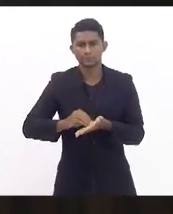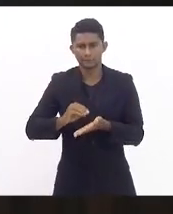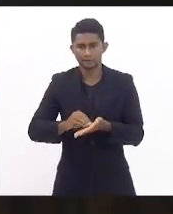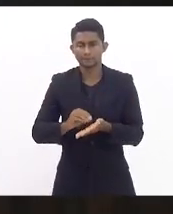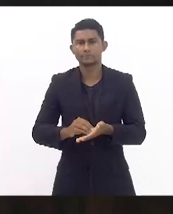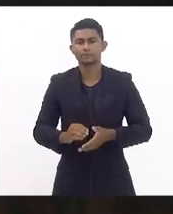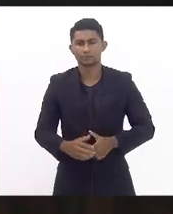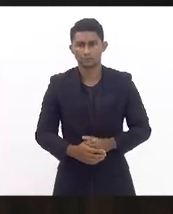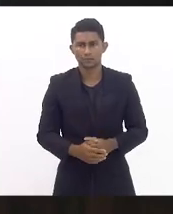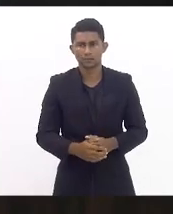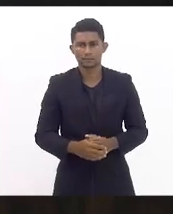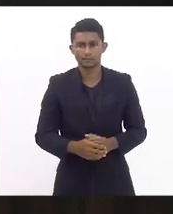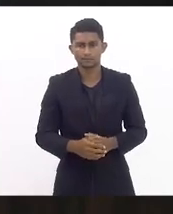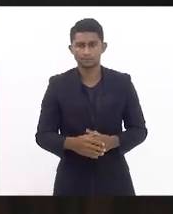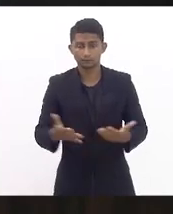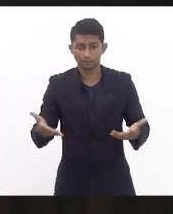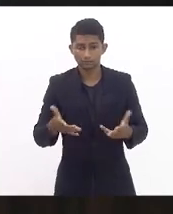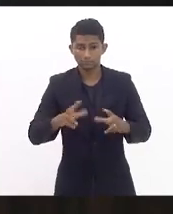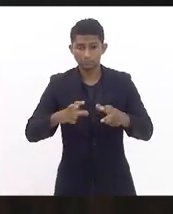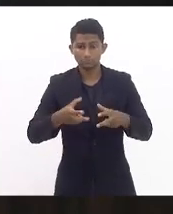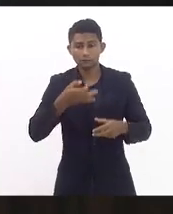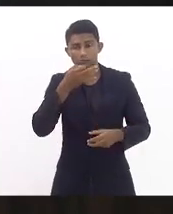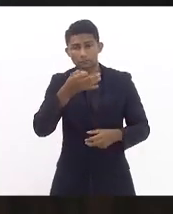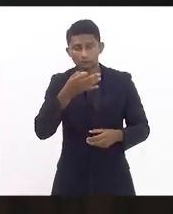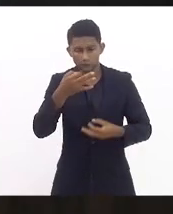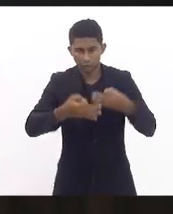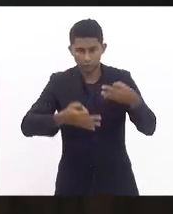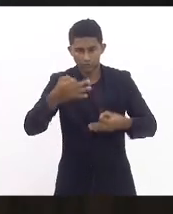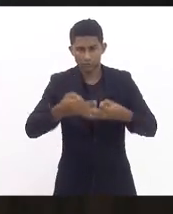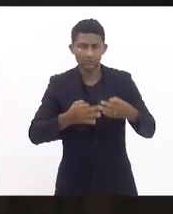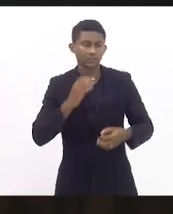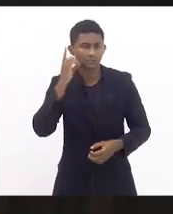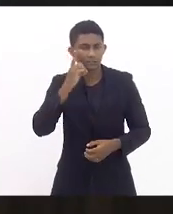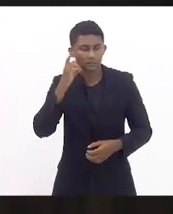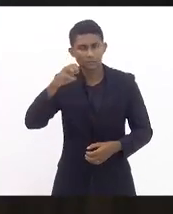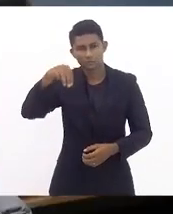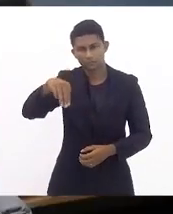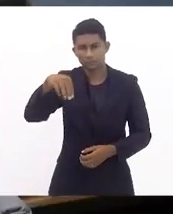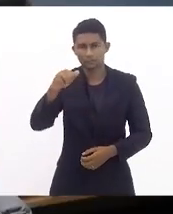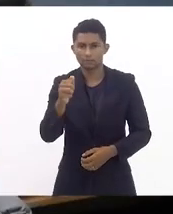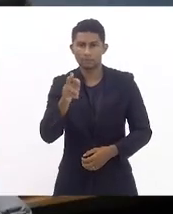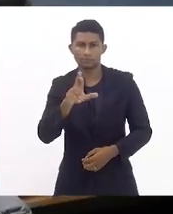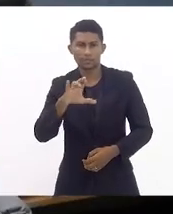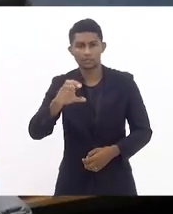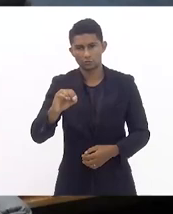Orçamento. Para emitir parecer pela Comissão de Constituição e Justiça, deputado Márcio Pacheco.